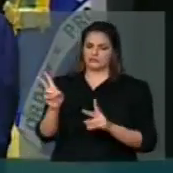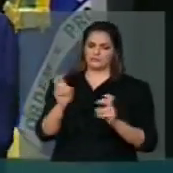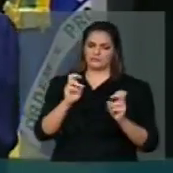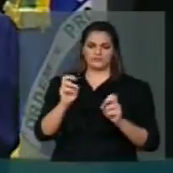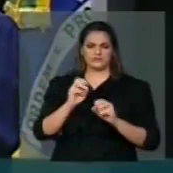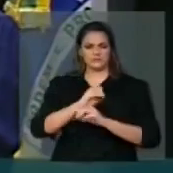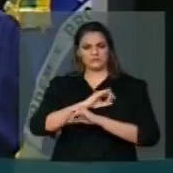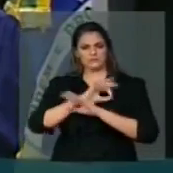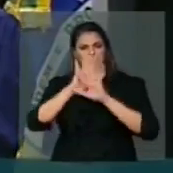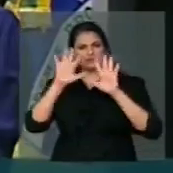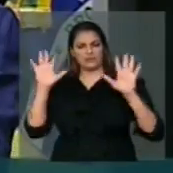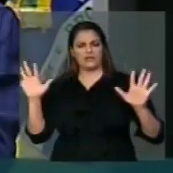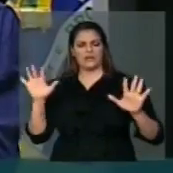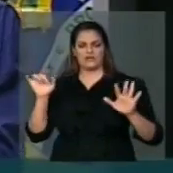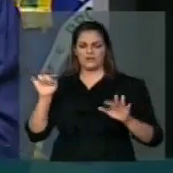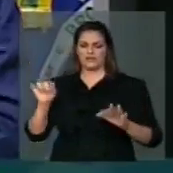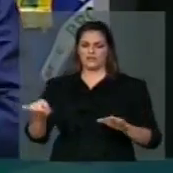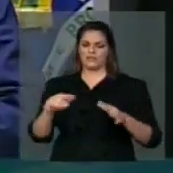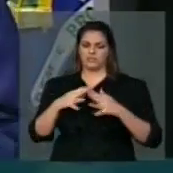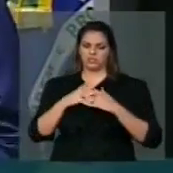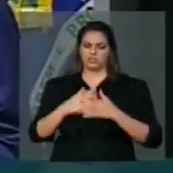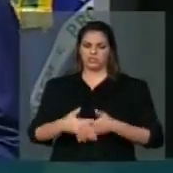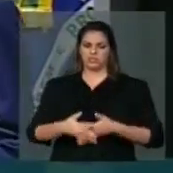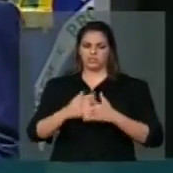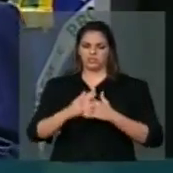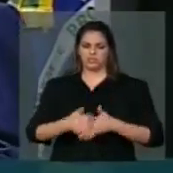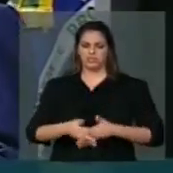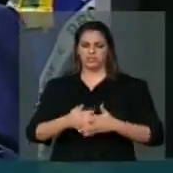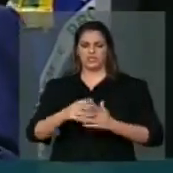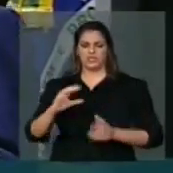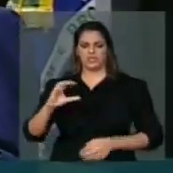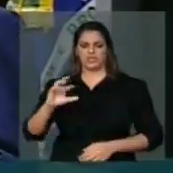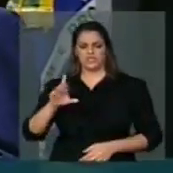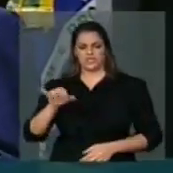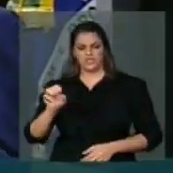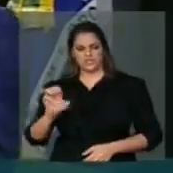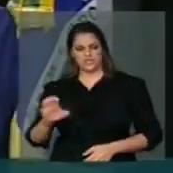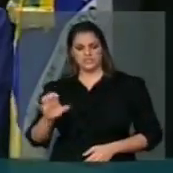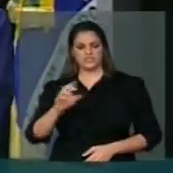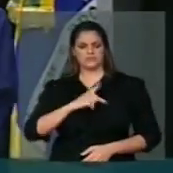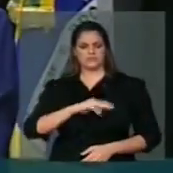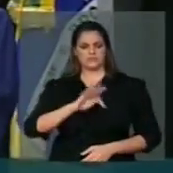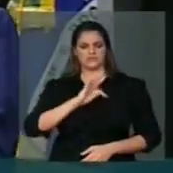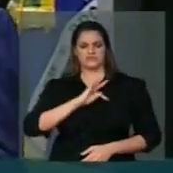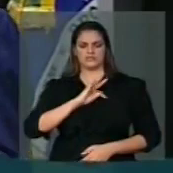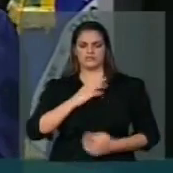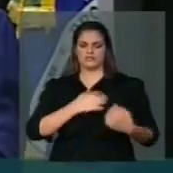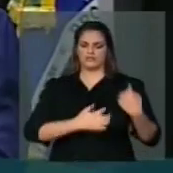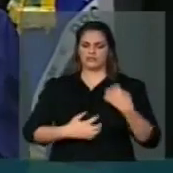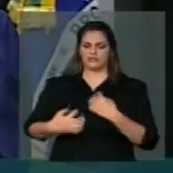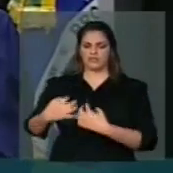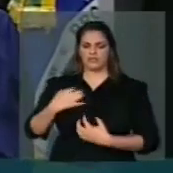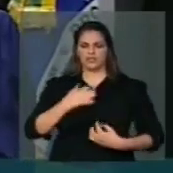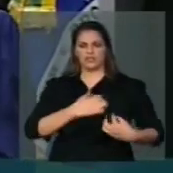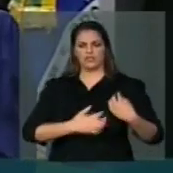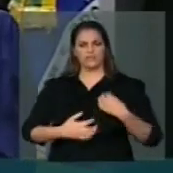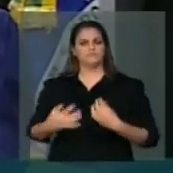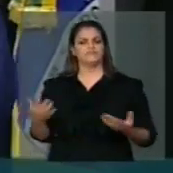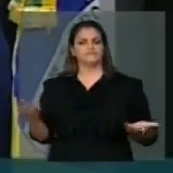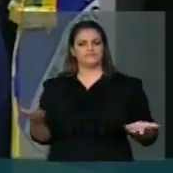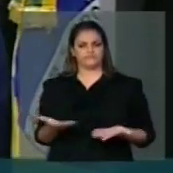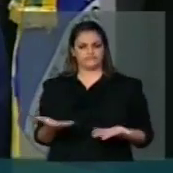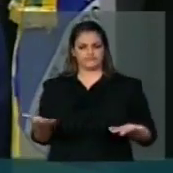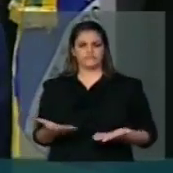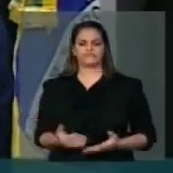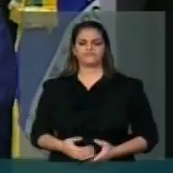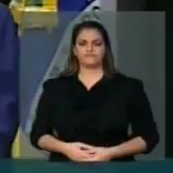claro da crise interna e emocional que o partido vive.